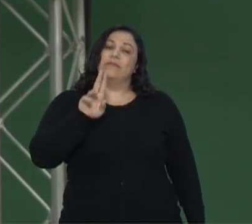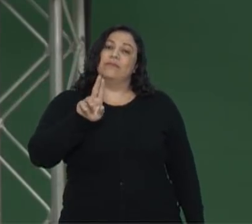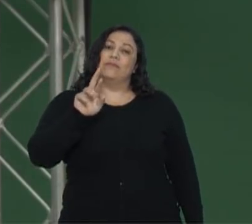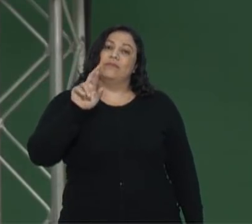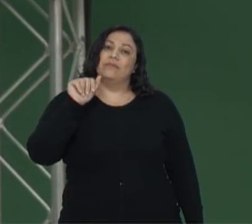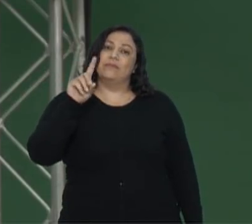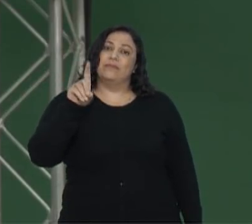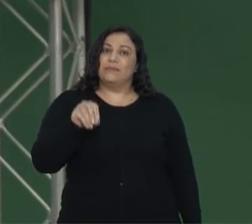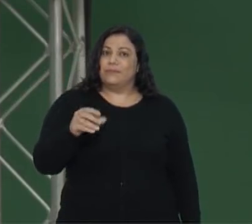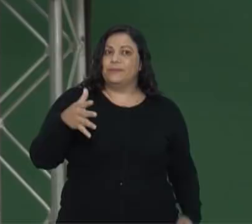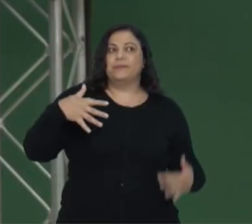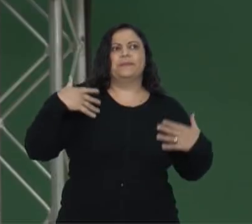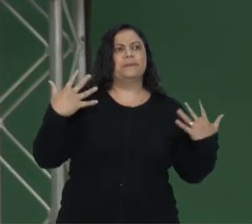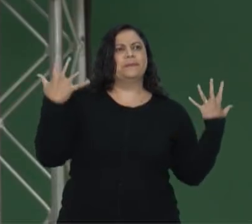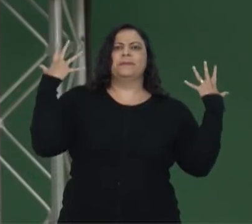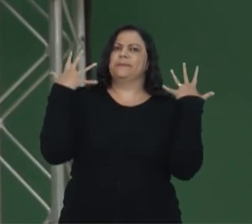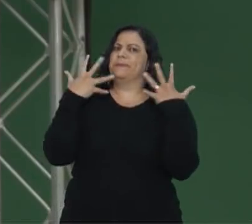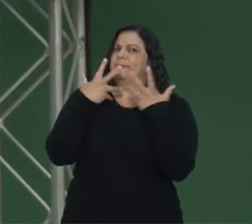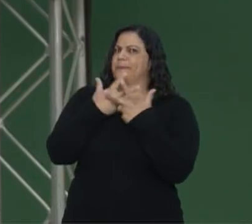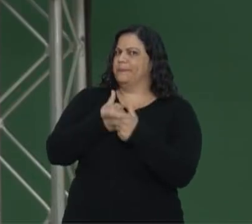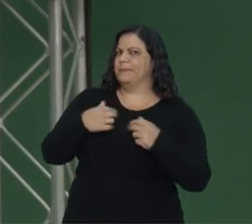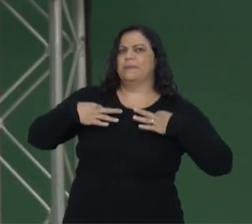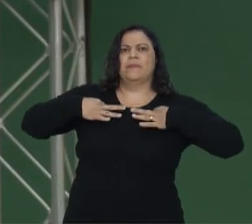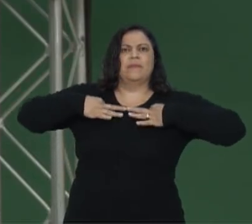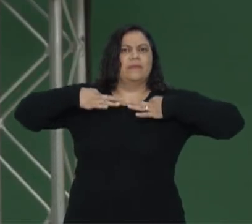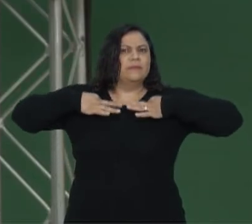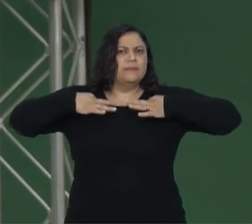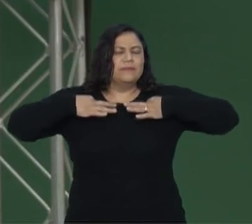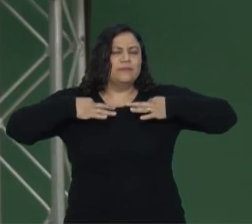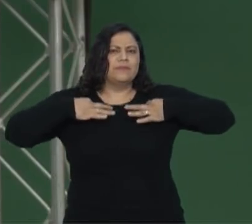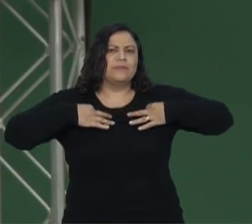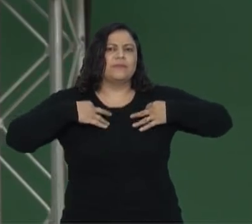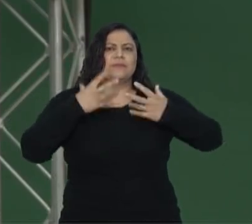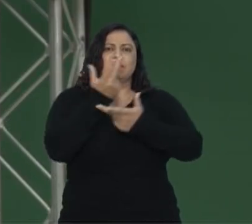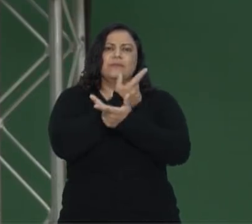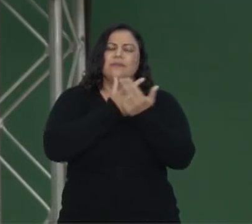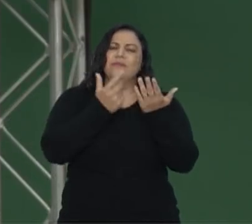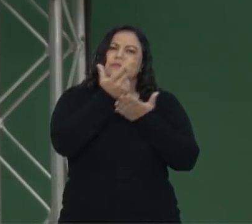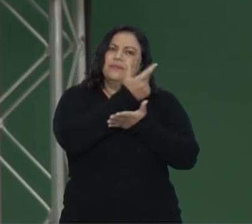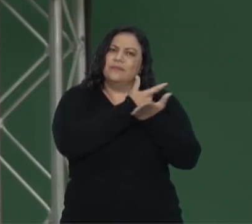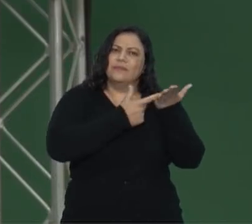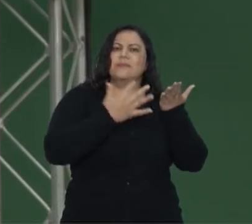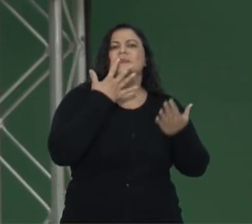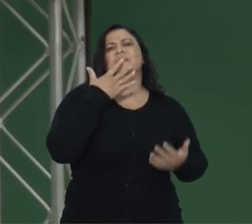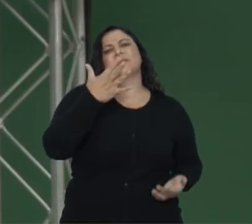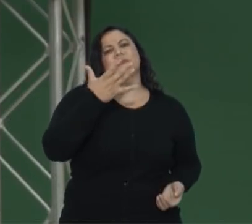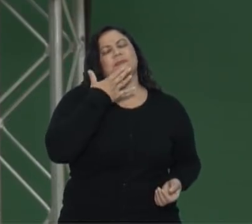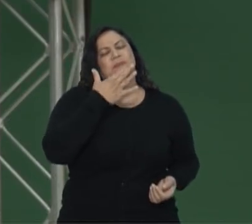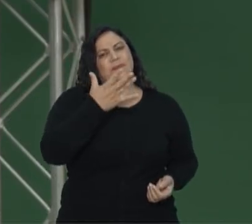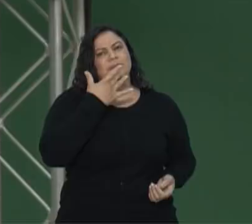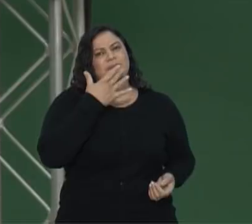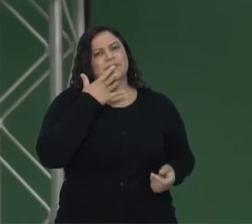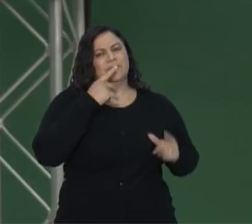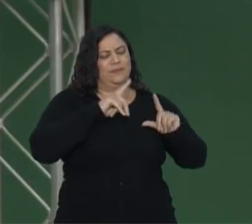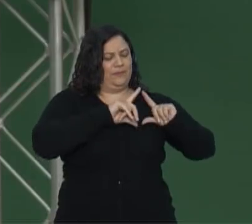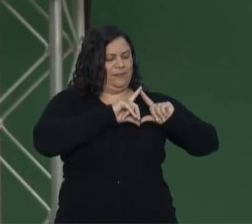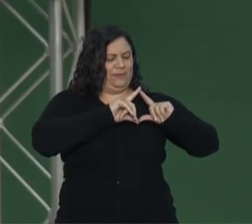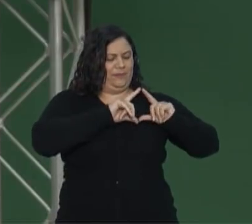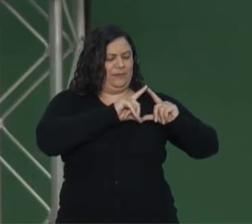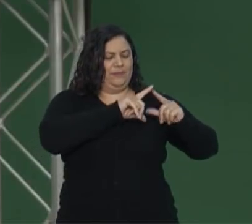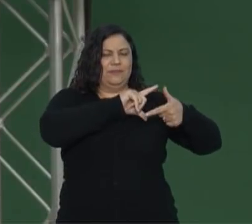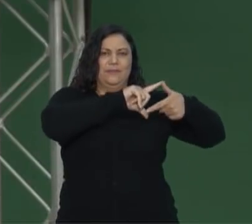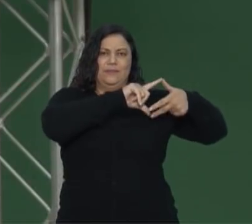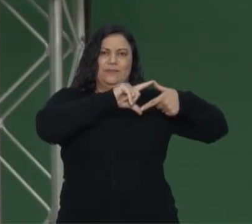olha que bonito, uma bela blusa de lã. Olha com esses desenhos, com essas colorações dos losangos,